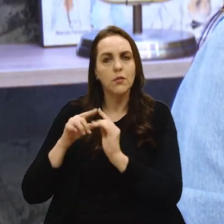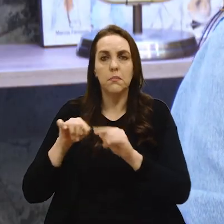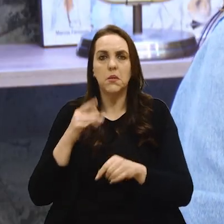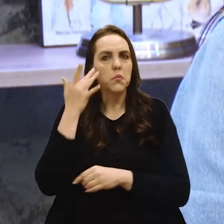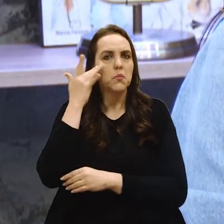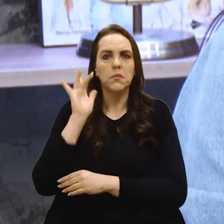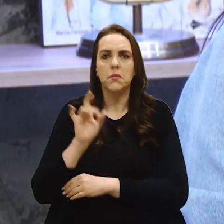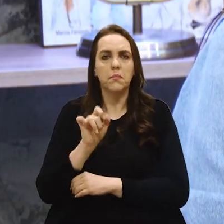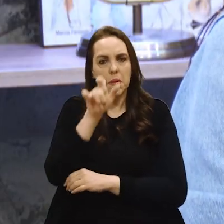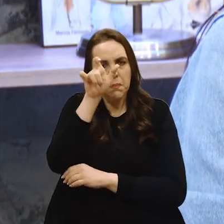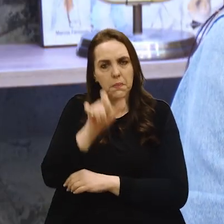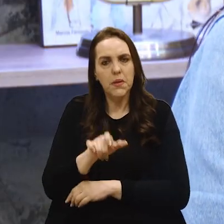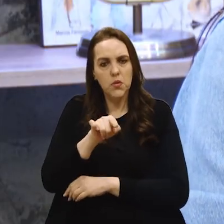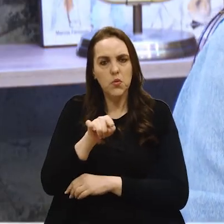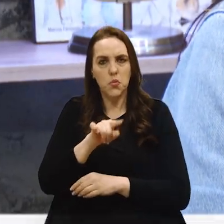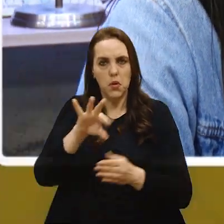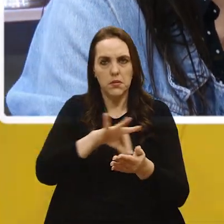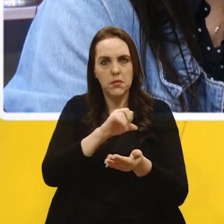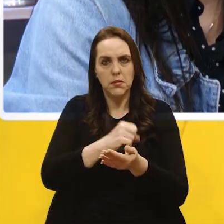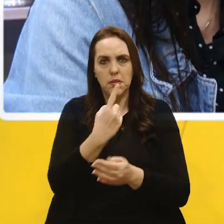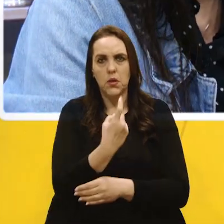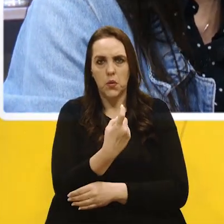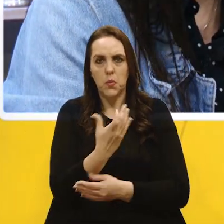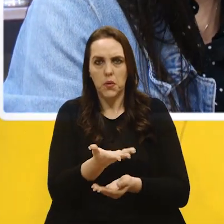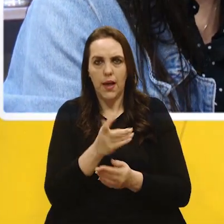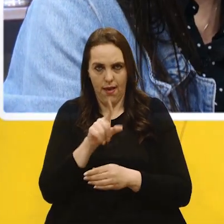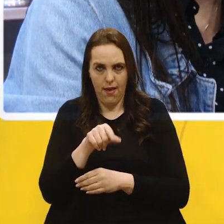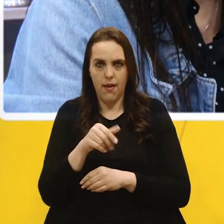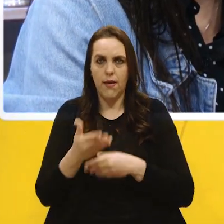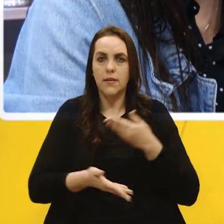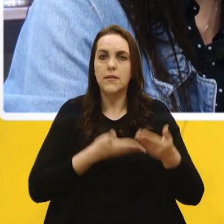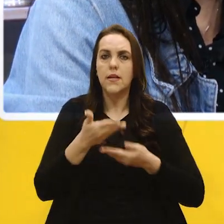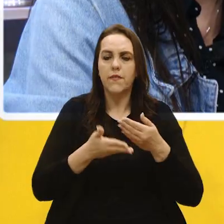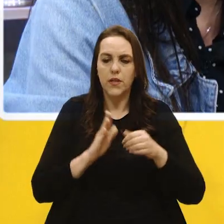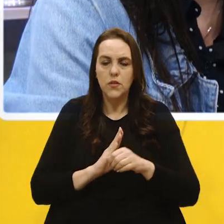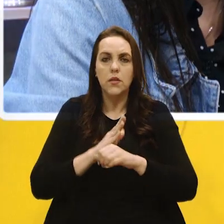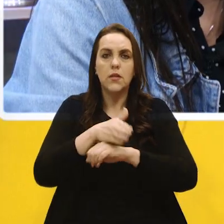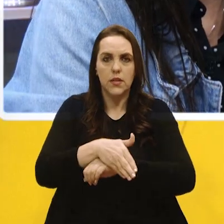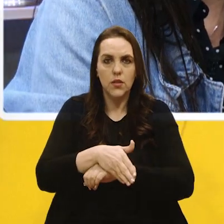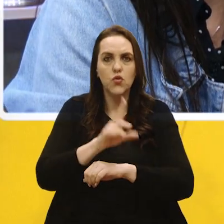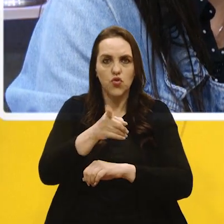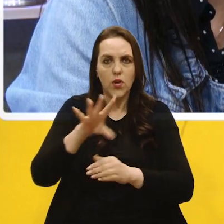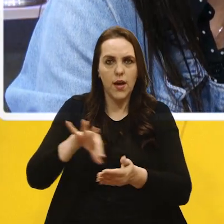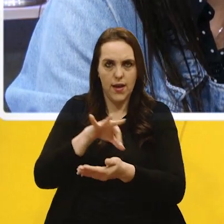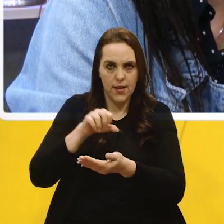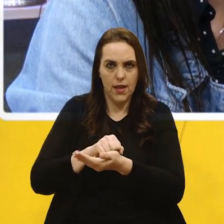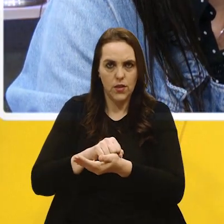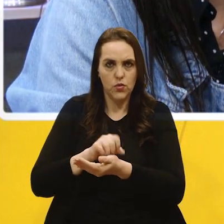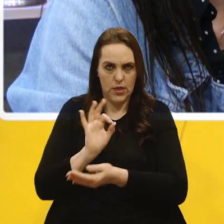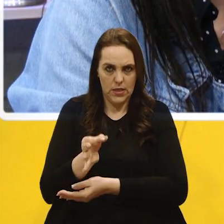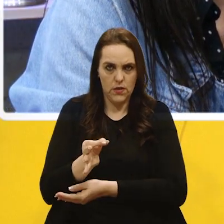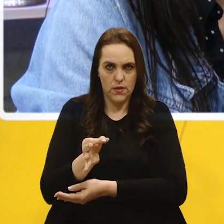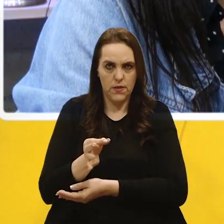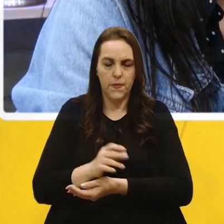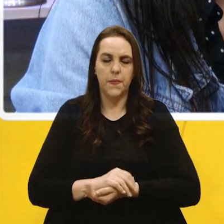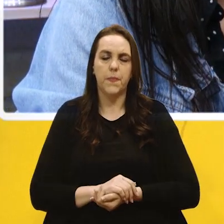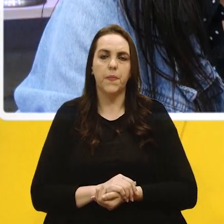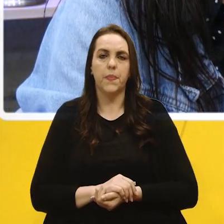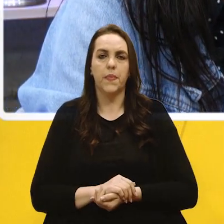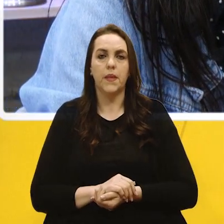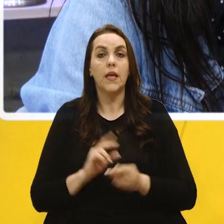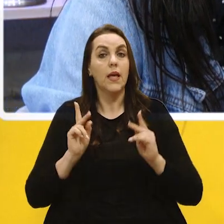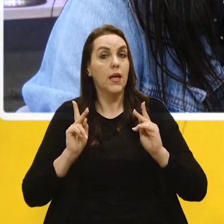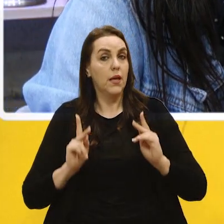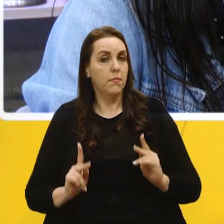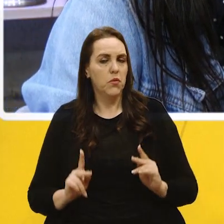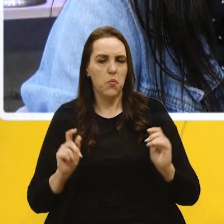a pessoa ela passava pelo CAD Único. Só o fato de acessar os serviços já entra no cadastro? Então, a pessoa ela